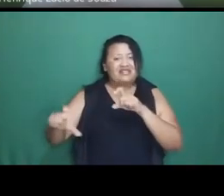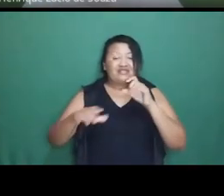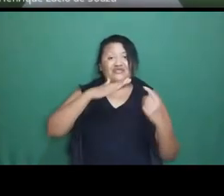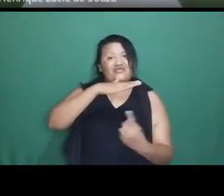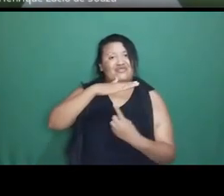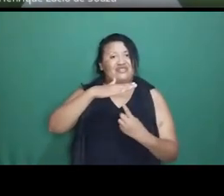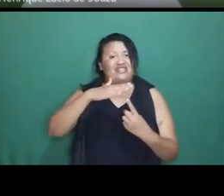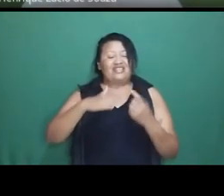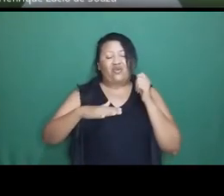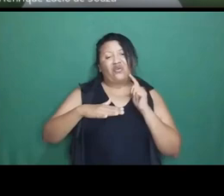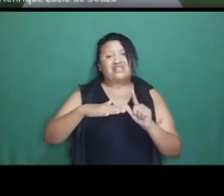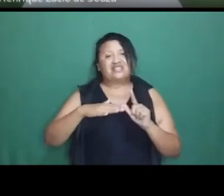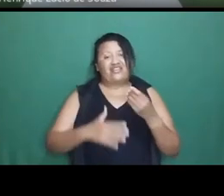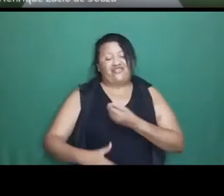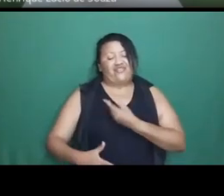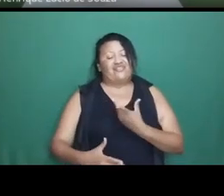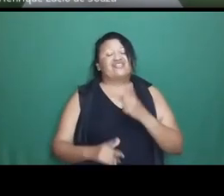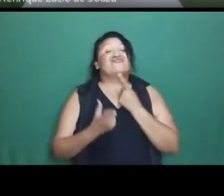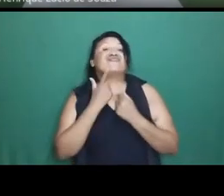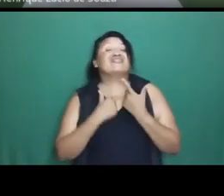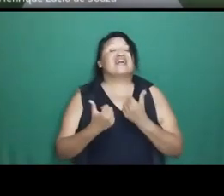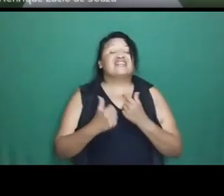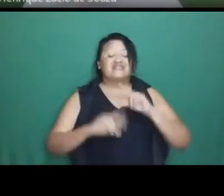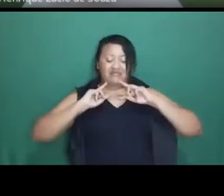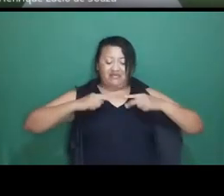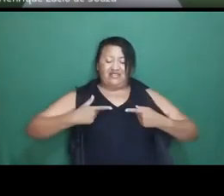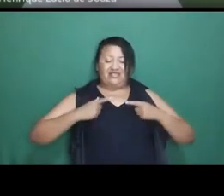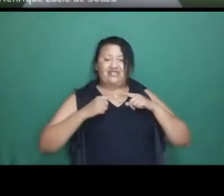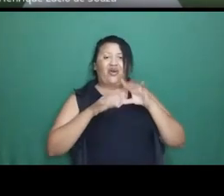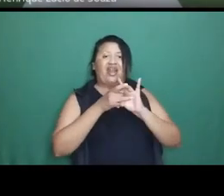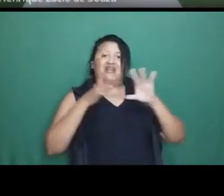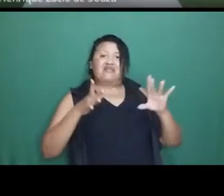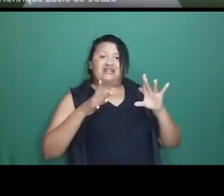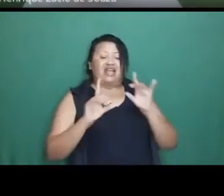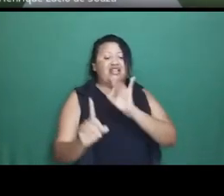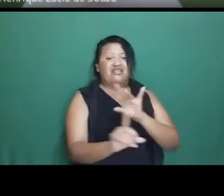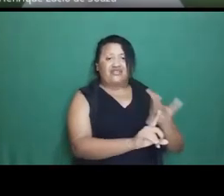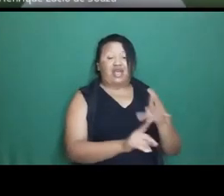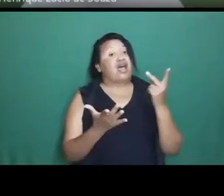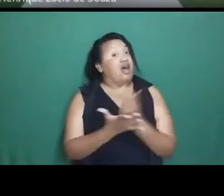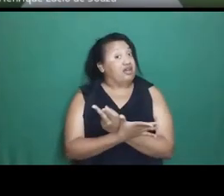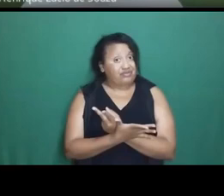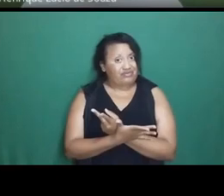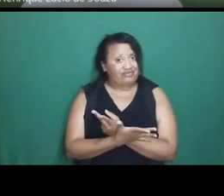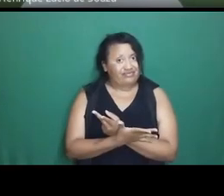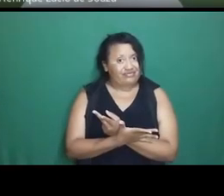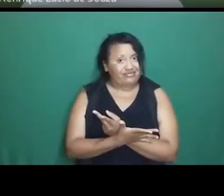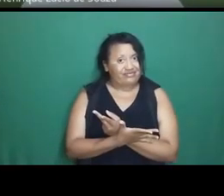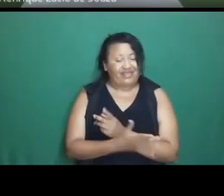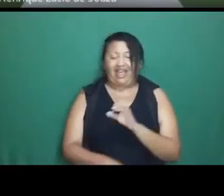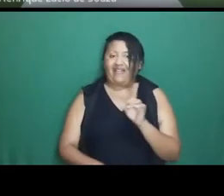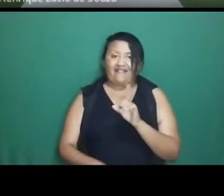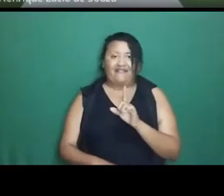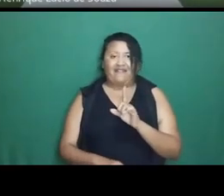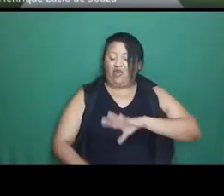e conseguimos viver de acordo com a sua vontade pessoal e liberdade e devido ao errado né